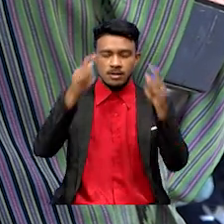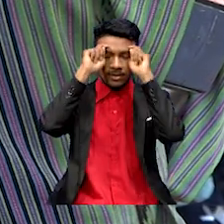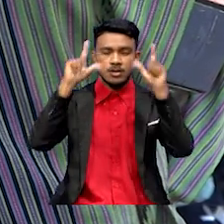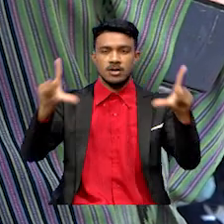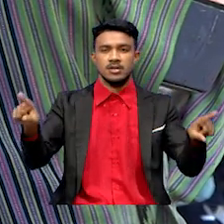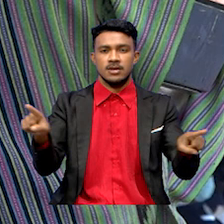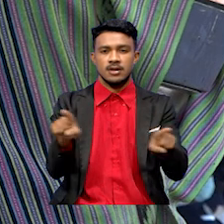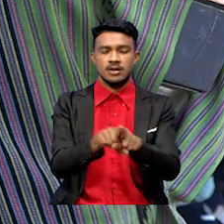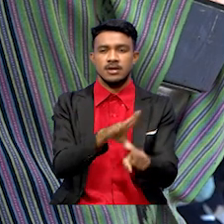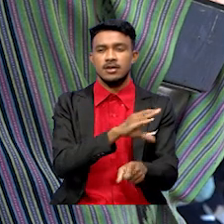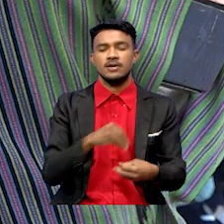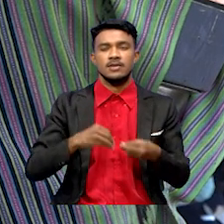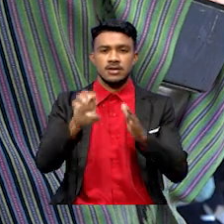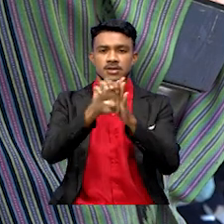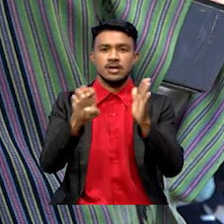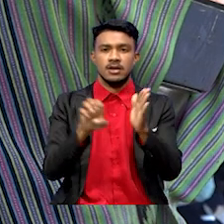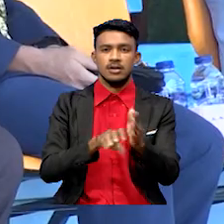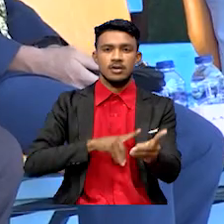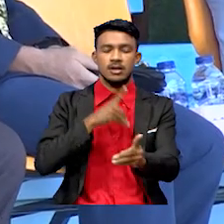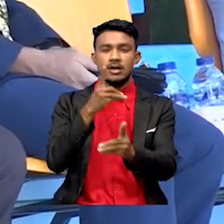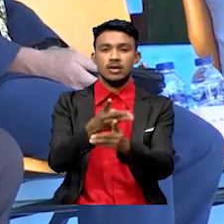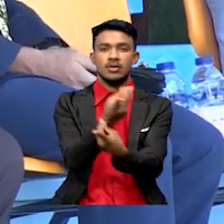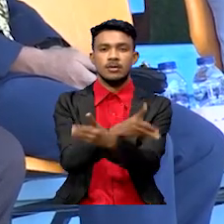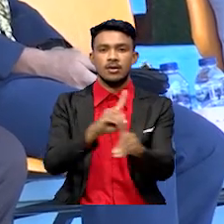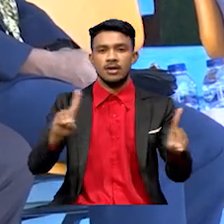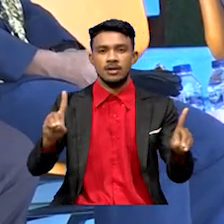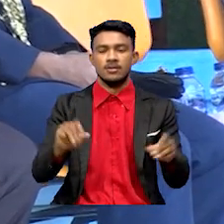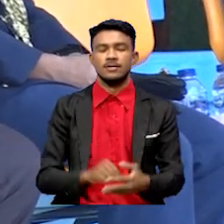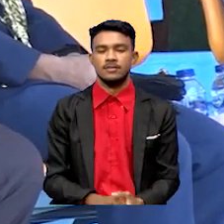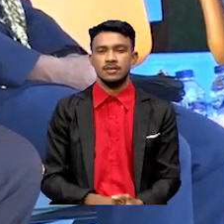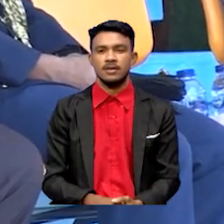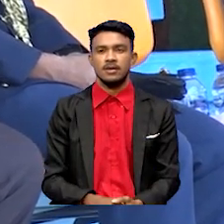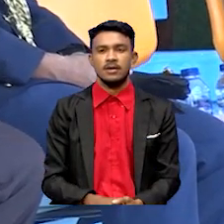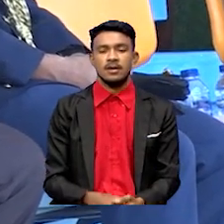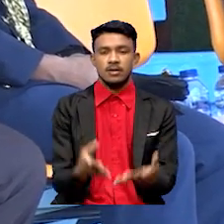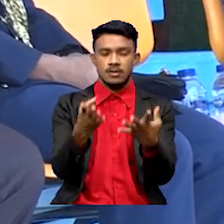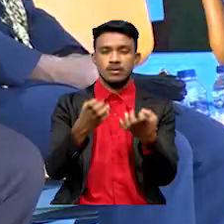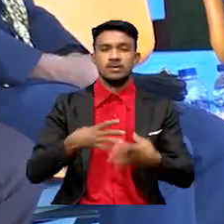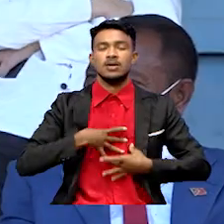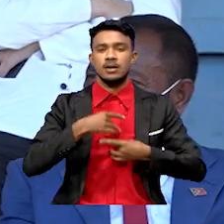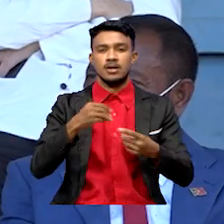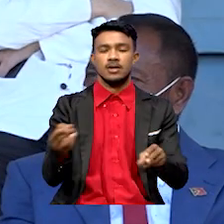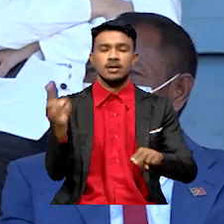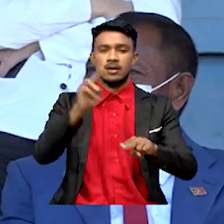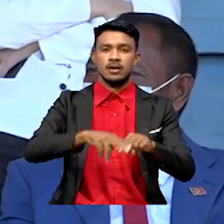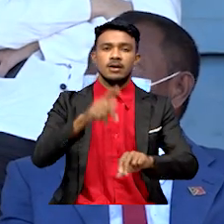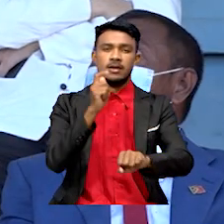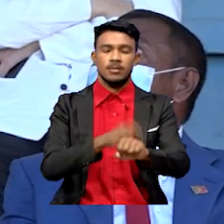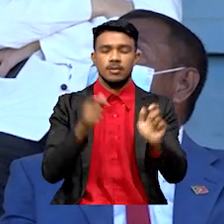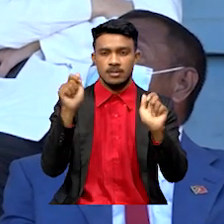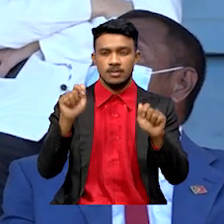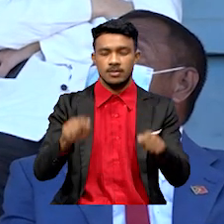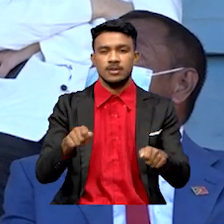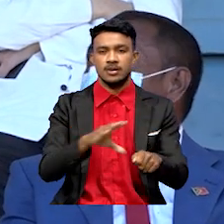sejam verdadeiro estado de direito democrático e gostaria também de aproveitar este momento para